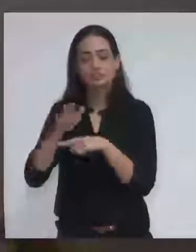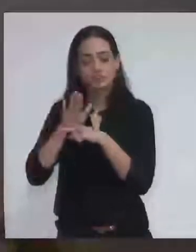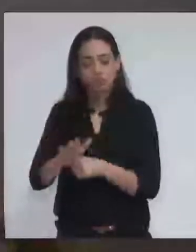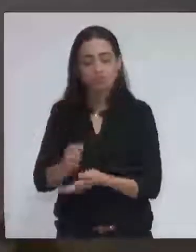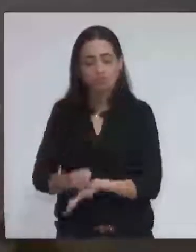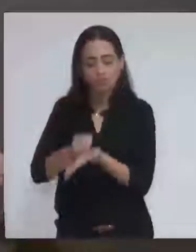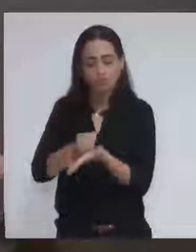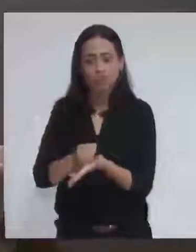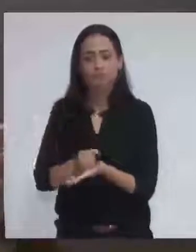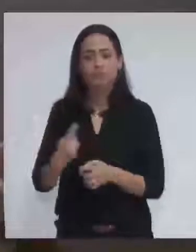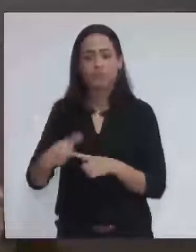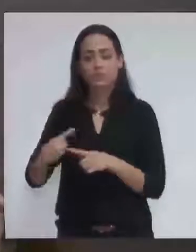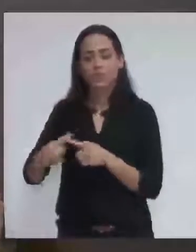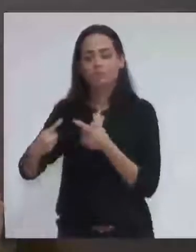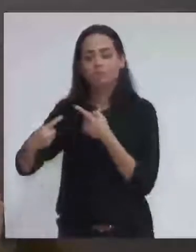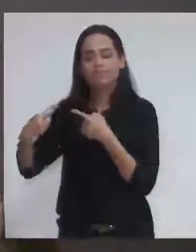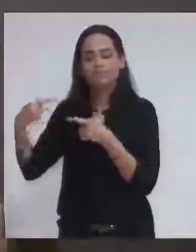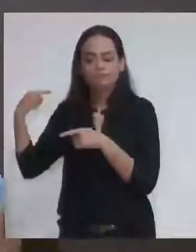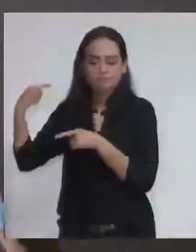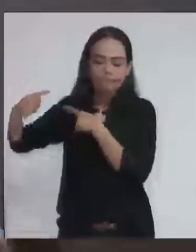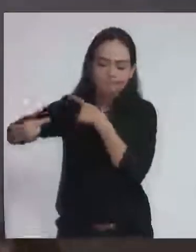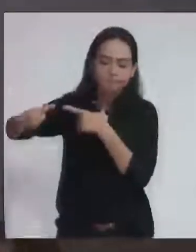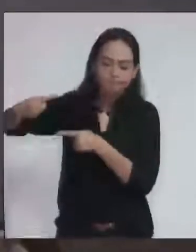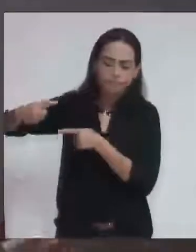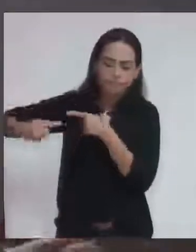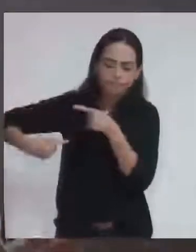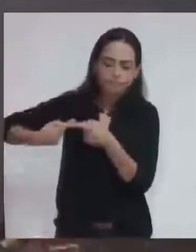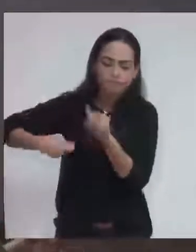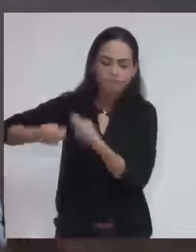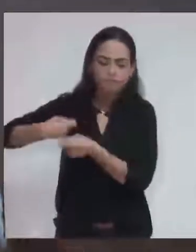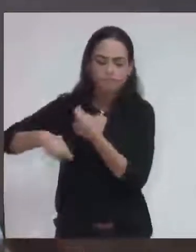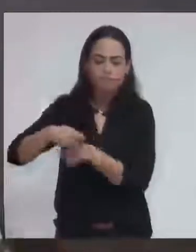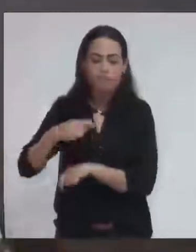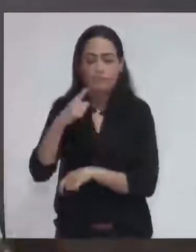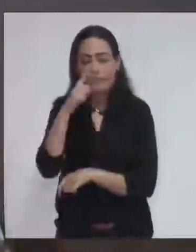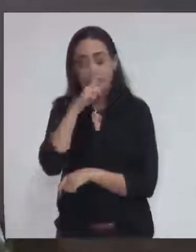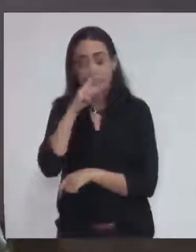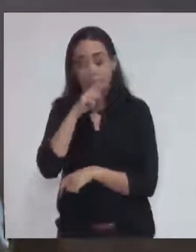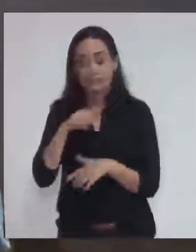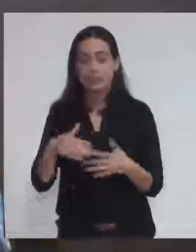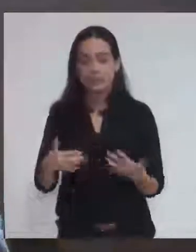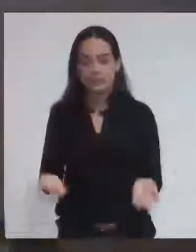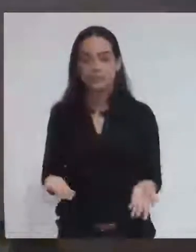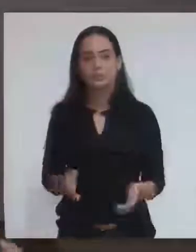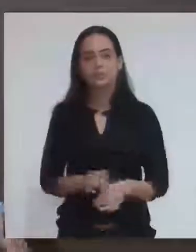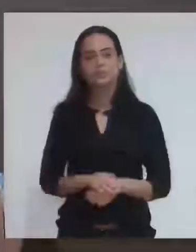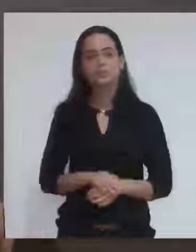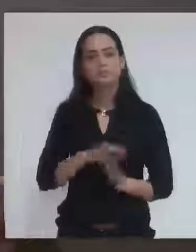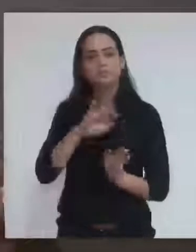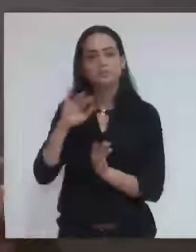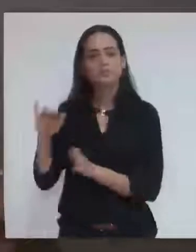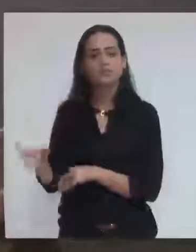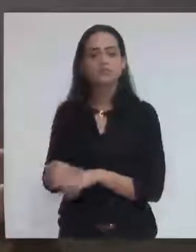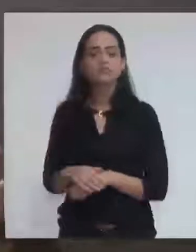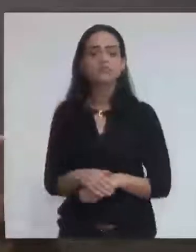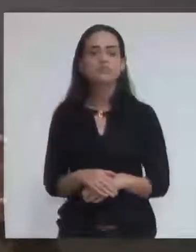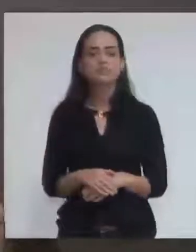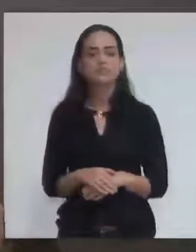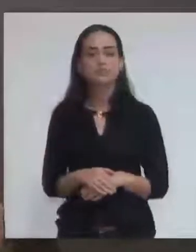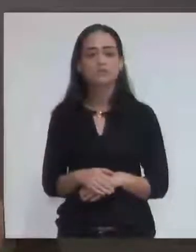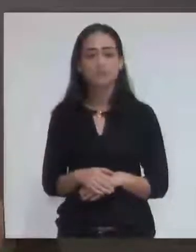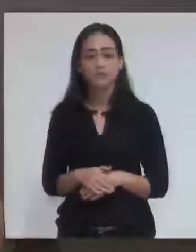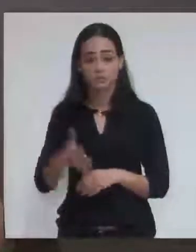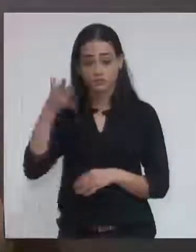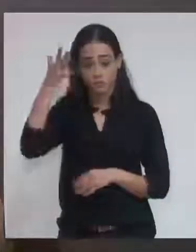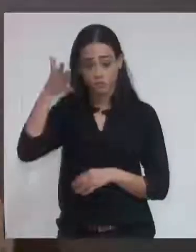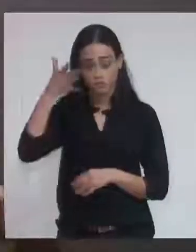com dificuldades de gestão. Então, a gente precisa enfrentar o problema. Eu quero focar esses meus minutos, eu vou especificamente falar de um único assunto